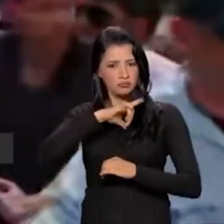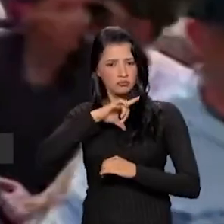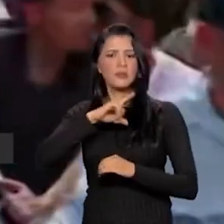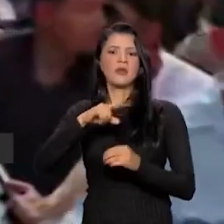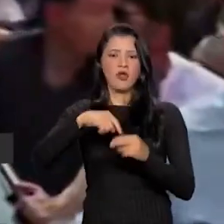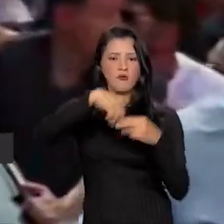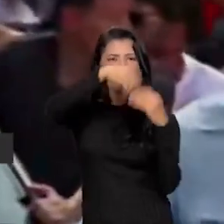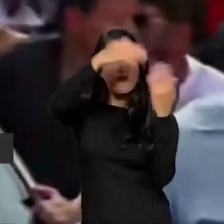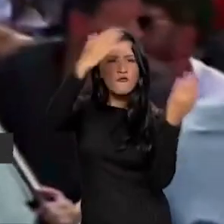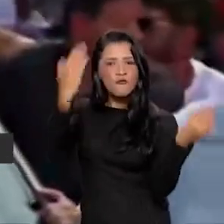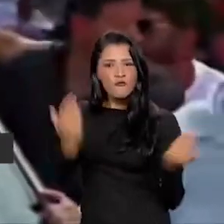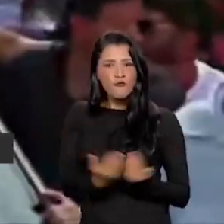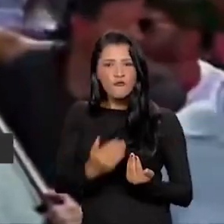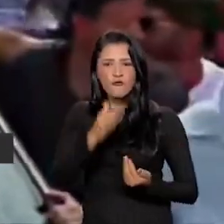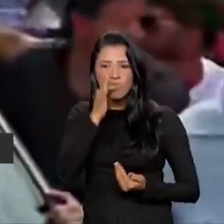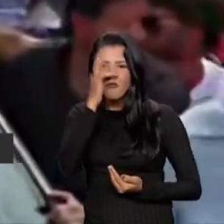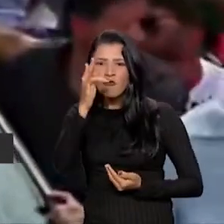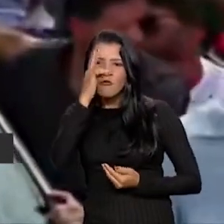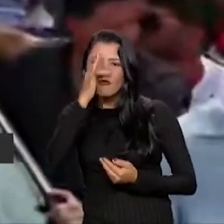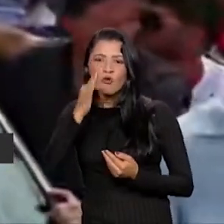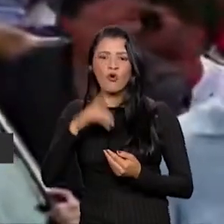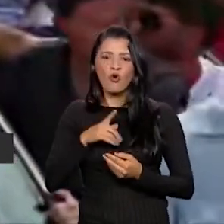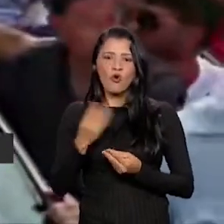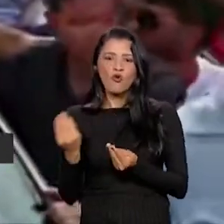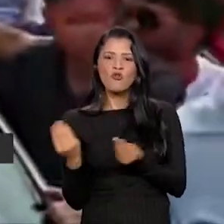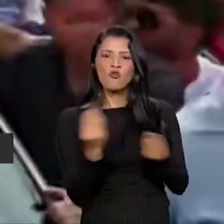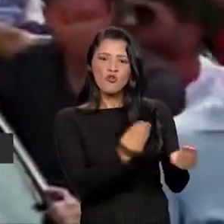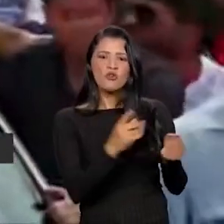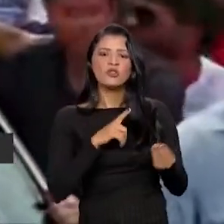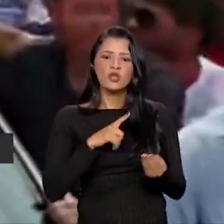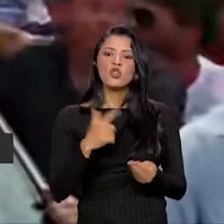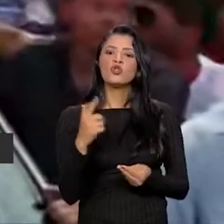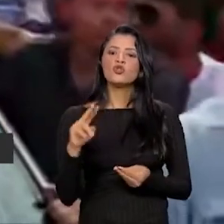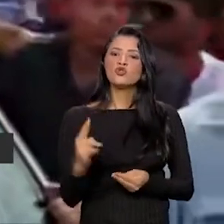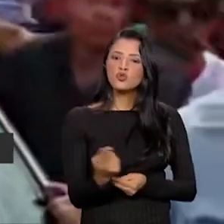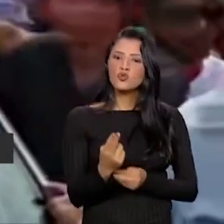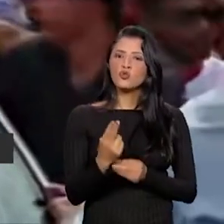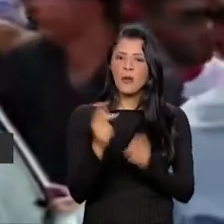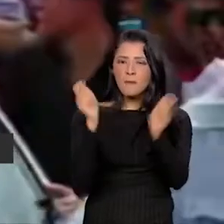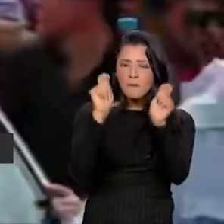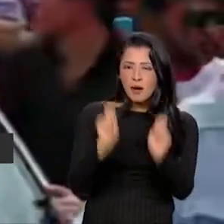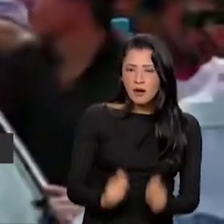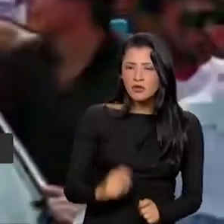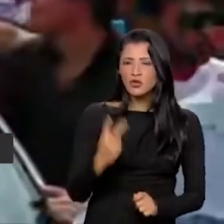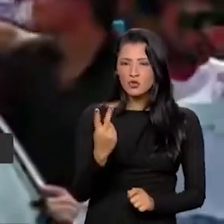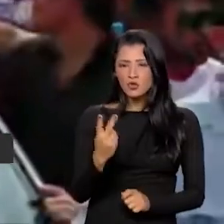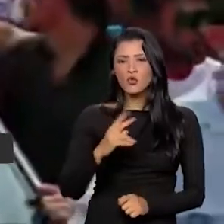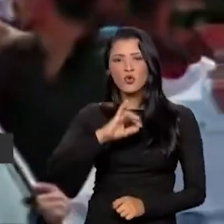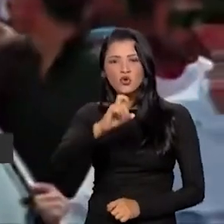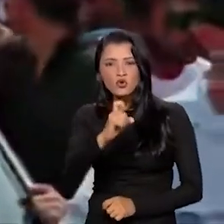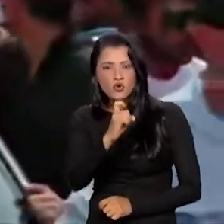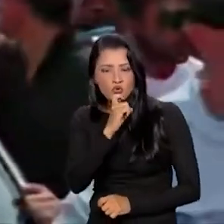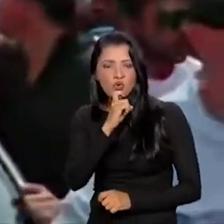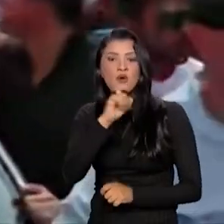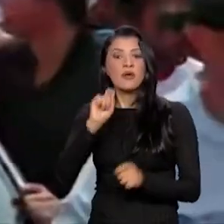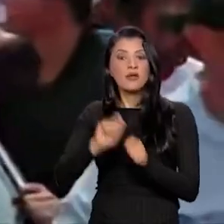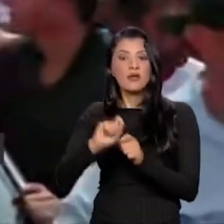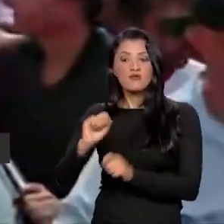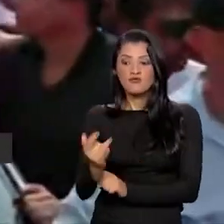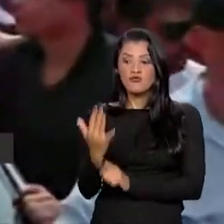de flores no monumento ao 2 de julho e o acendimento da pira do